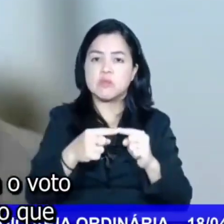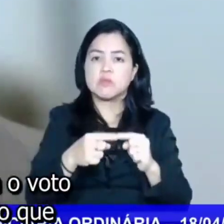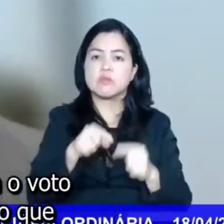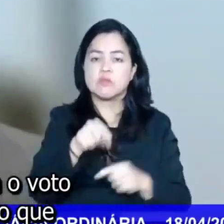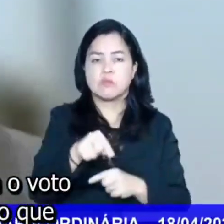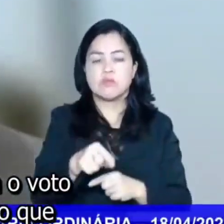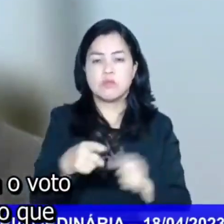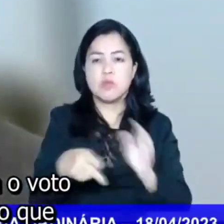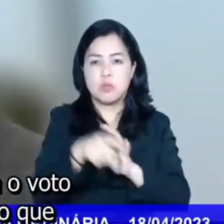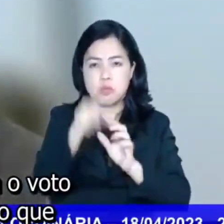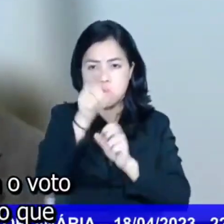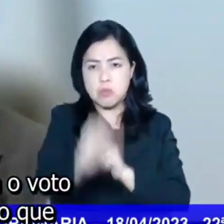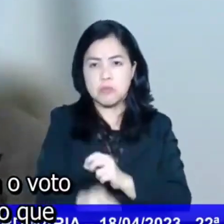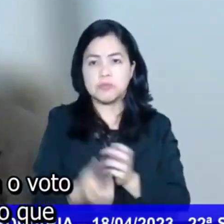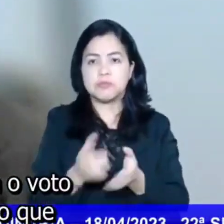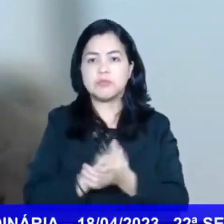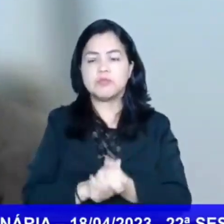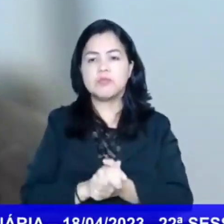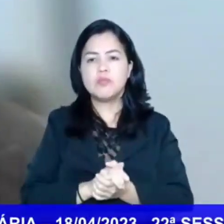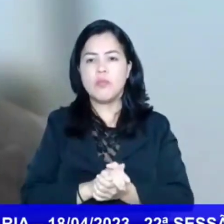investigante. De modo que